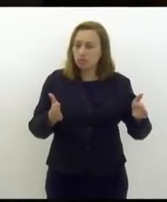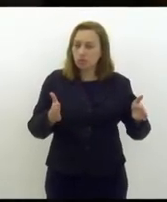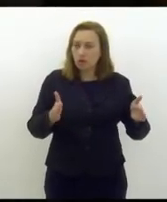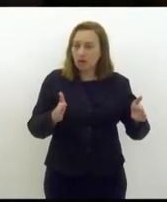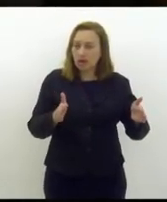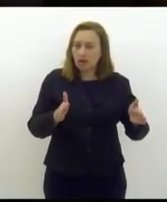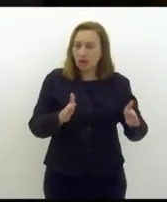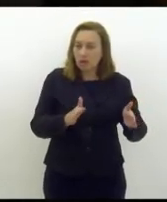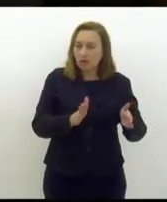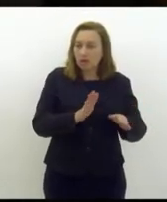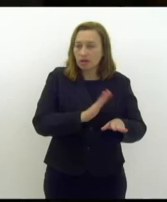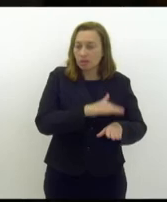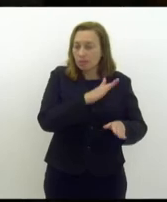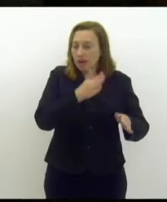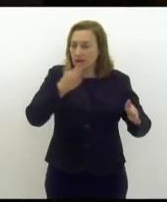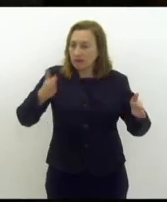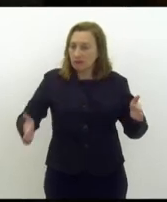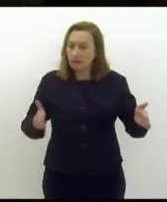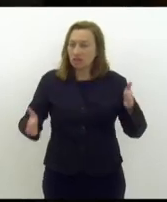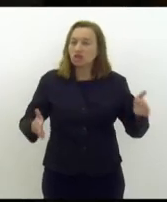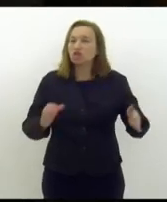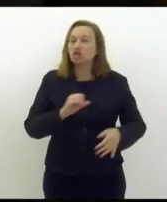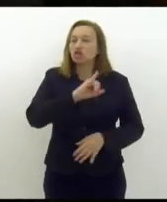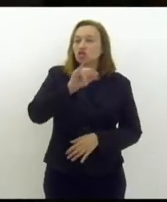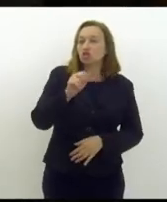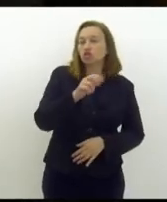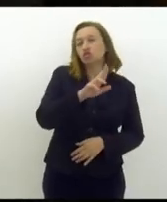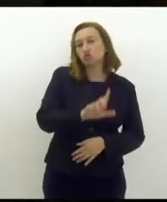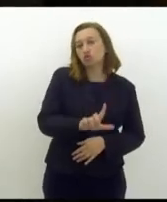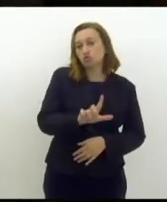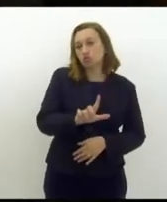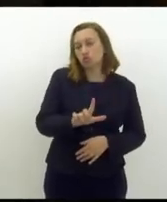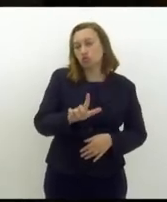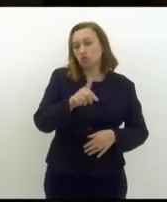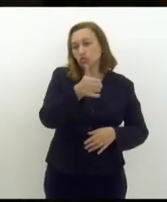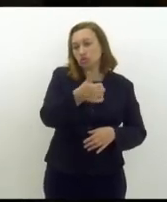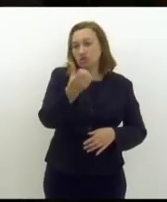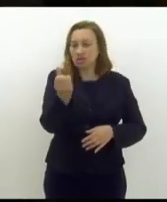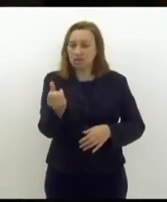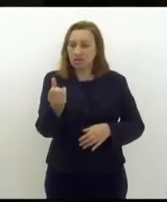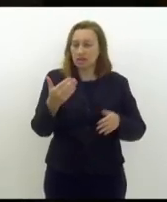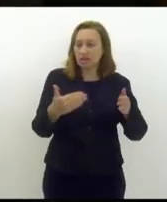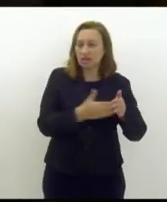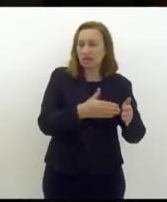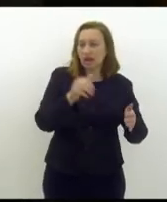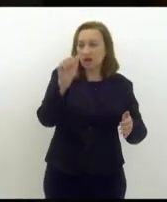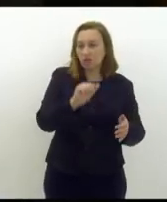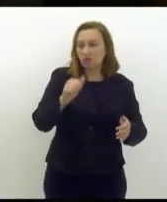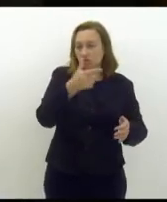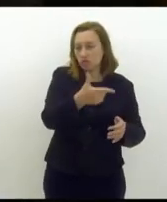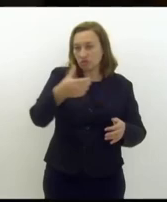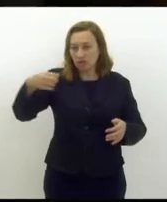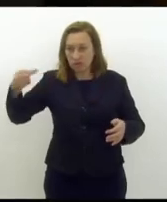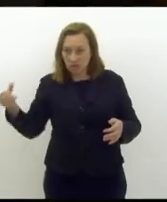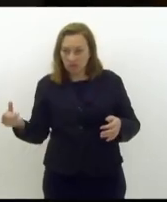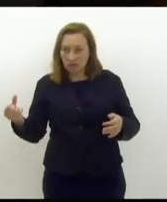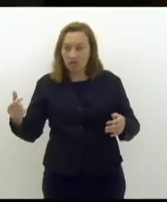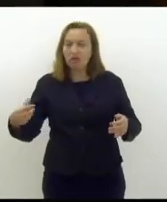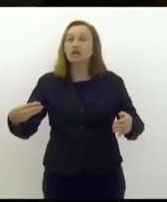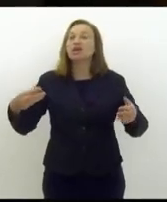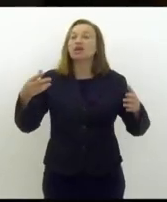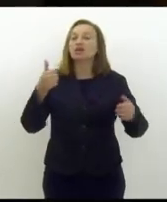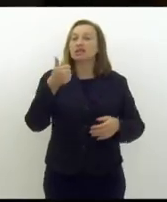ver que de julho de 2016 até hoje de 2023 foi um total de